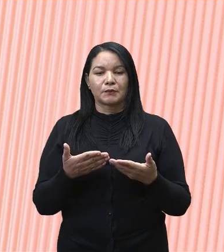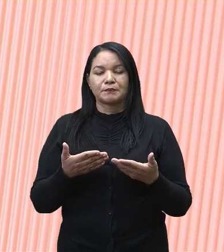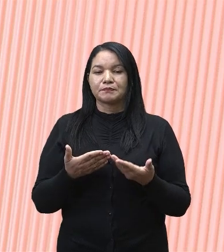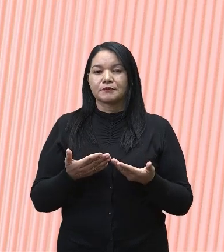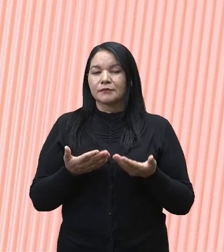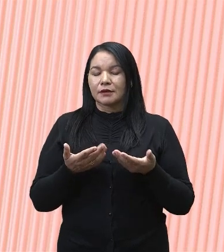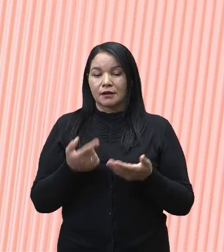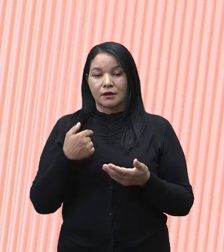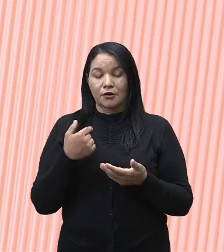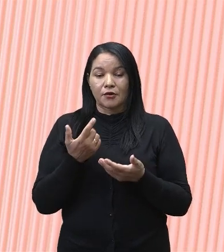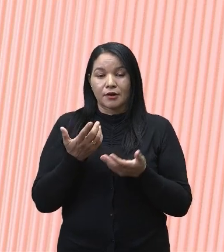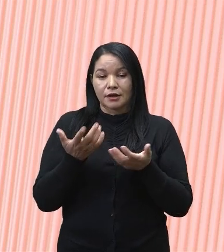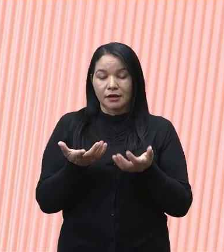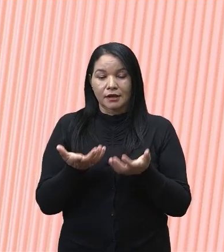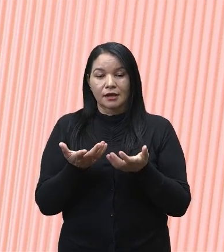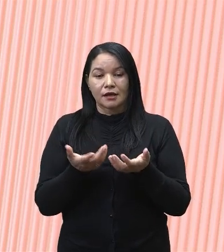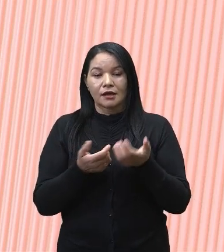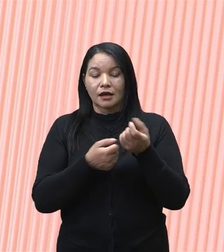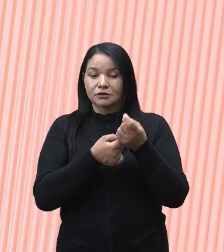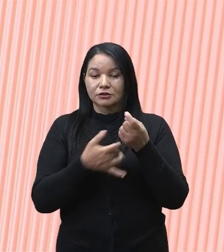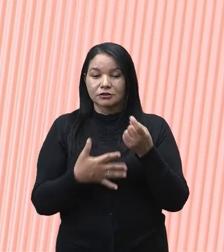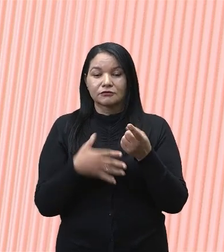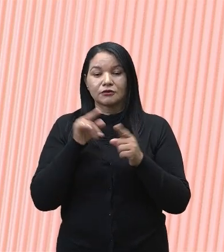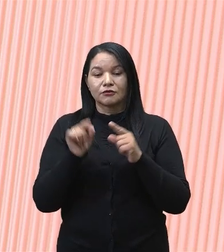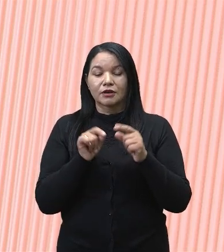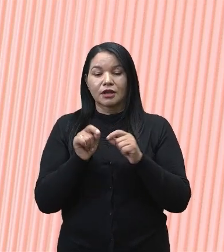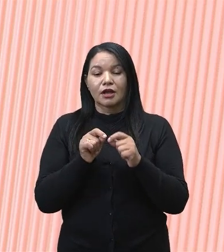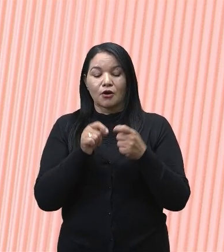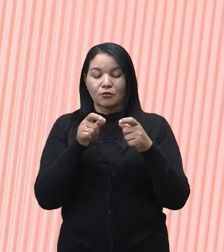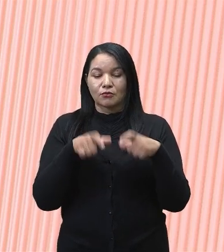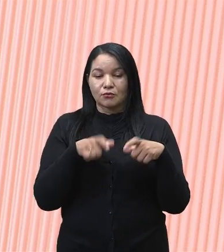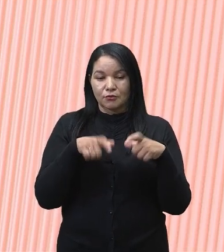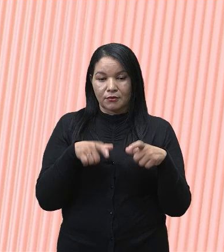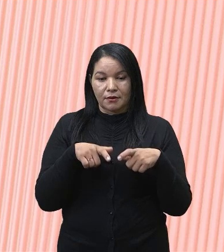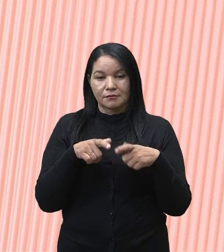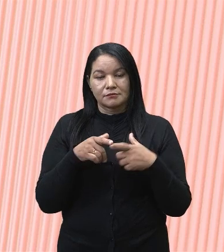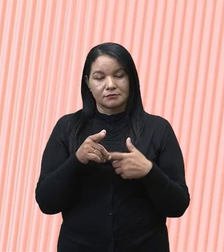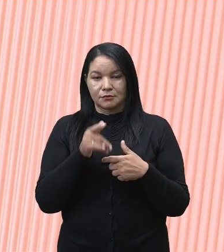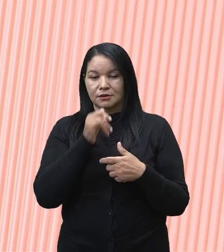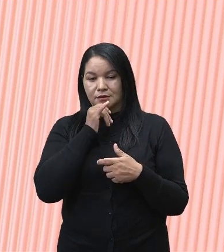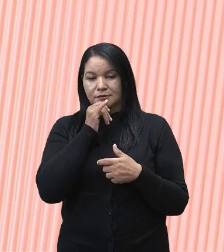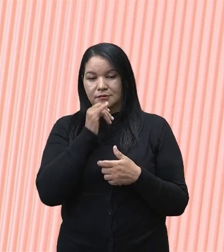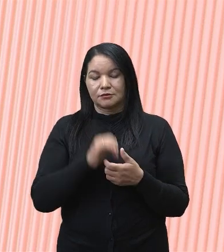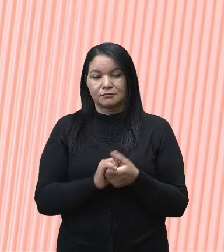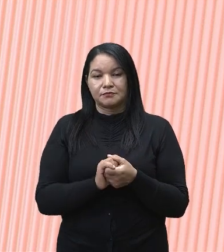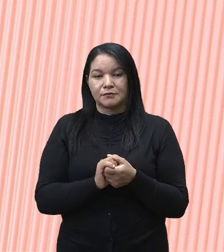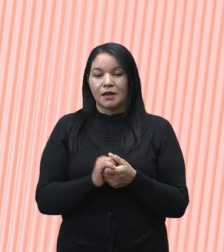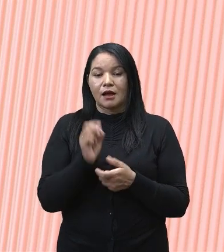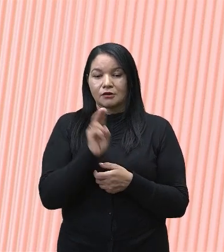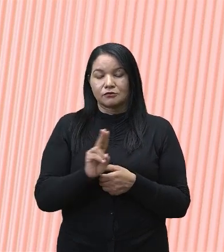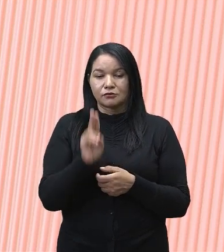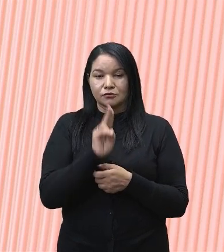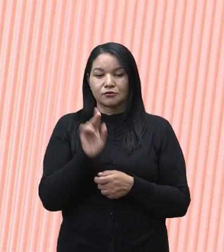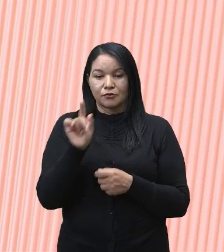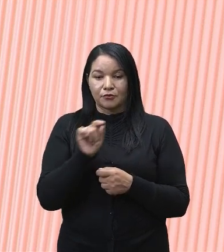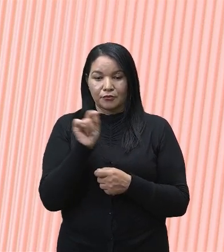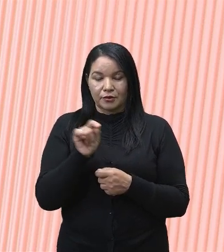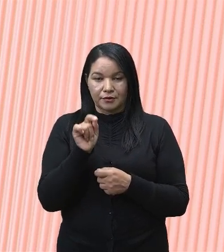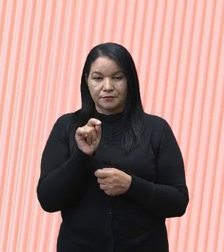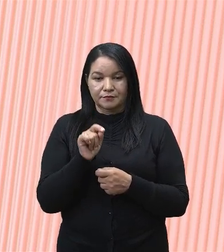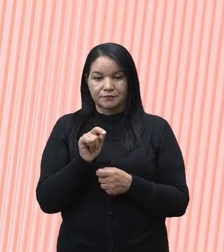quero descrever, por exemplo, um lugar, eu vou fazer uso aí de la